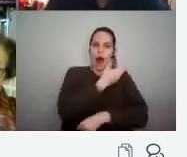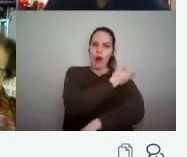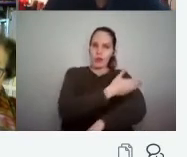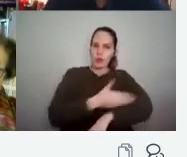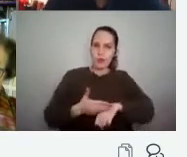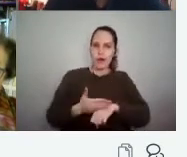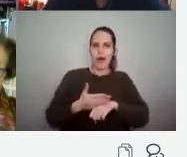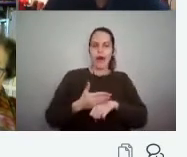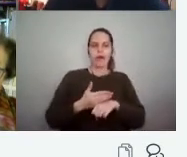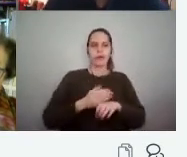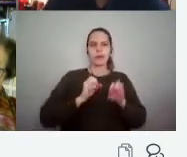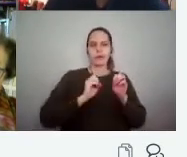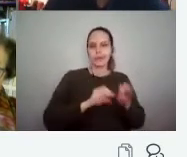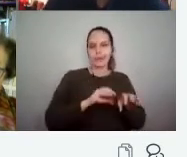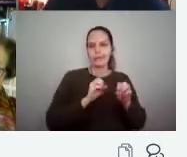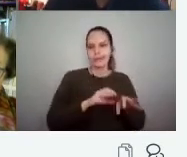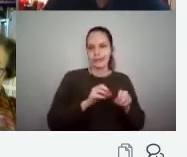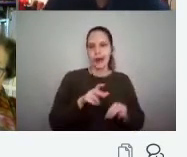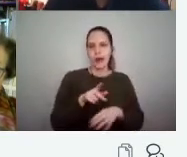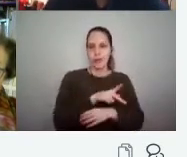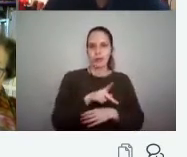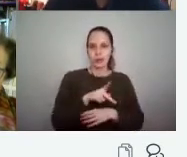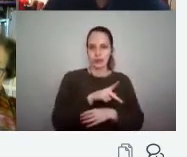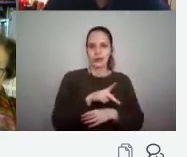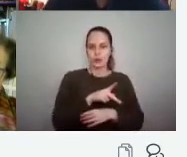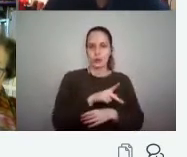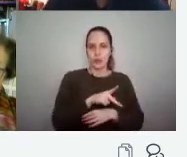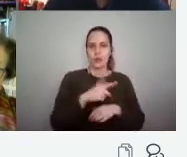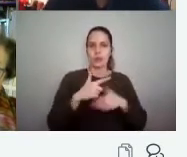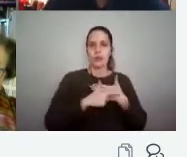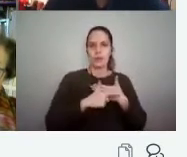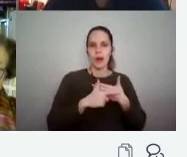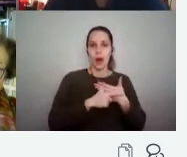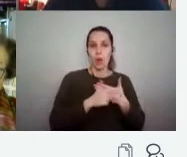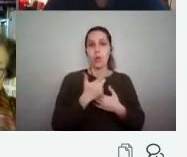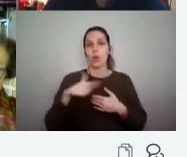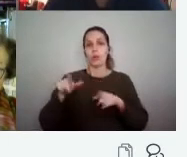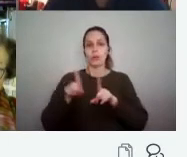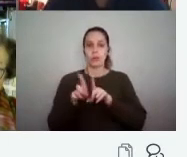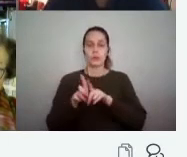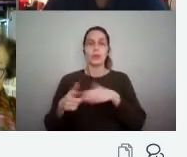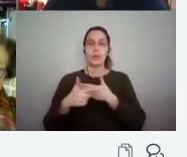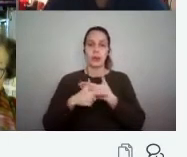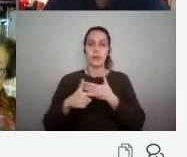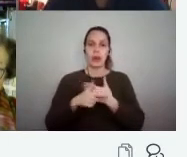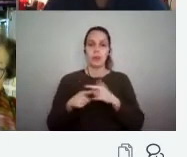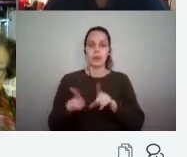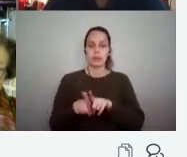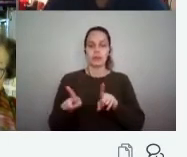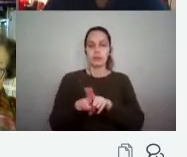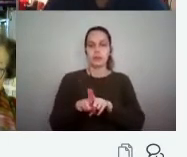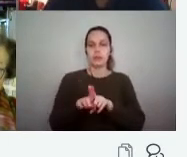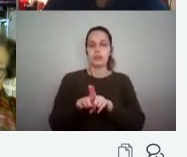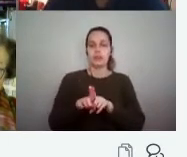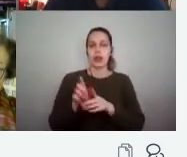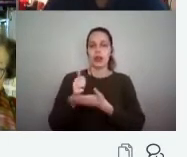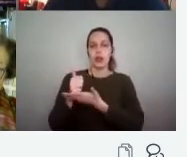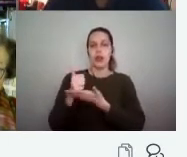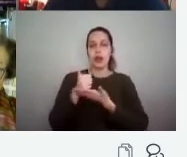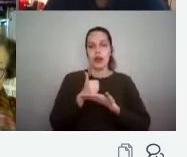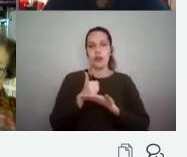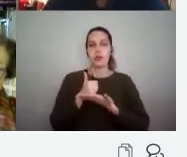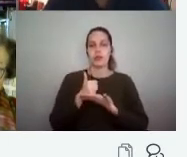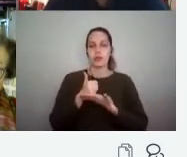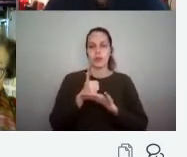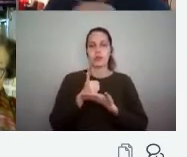fazer a docência, e sobre outros tantos papéis que a gente desempenha, que também nos davam, né, um alicerce, uma